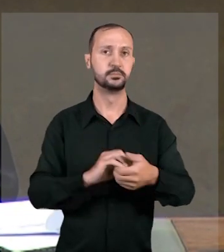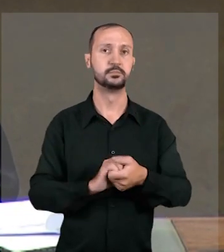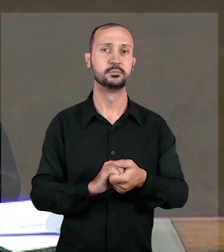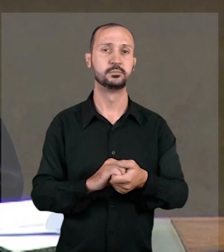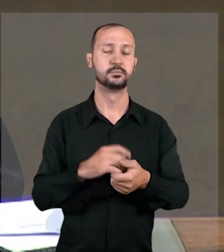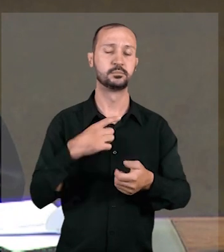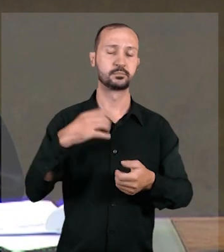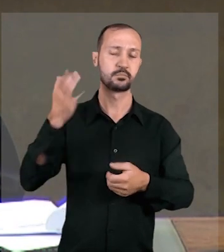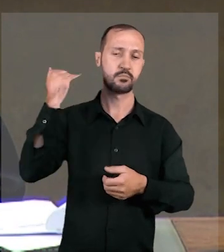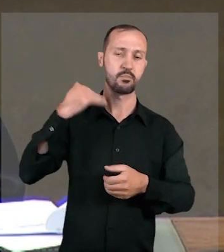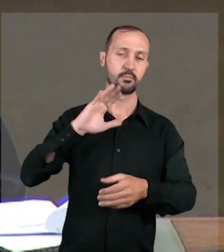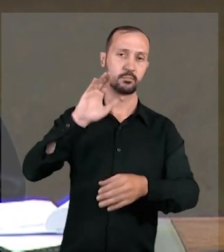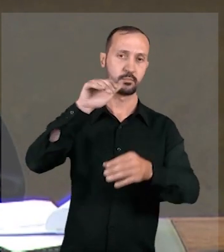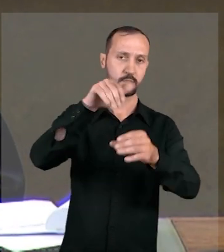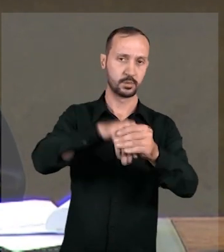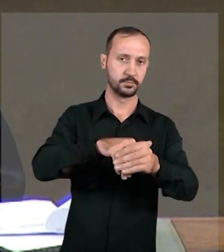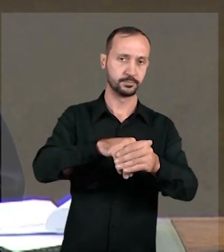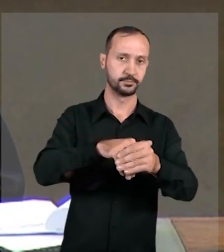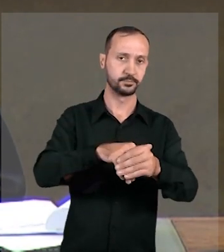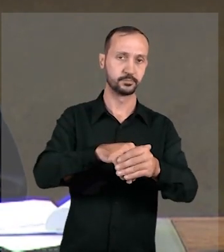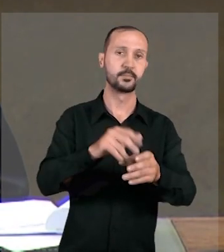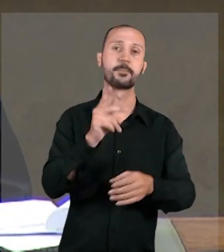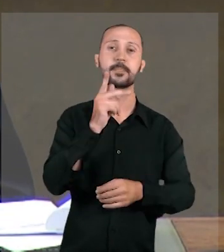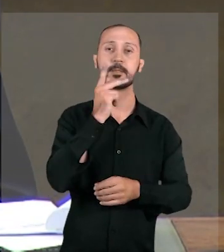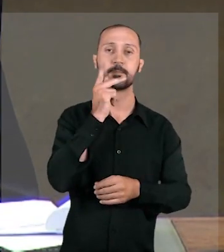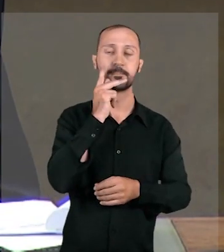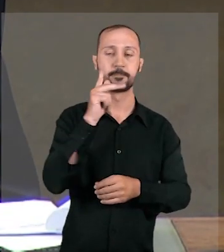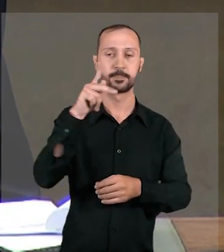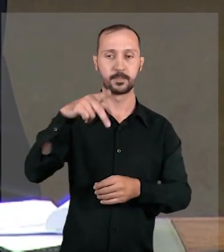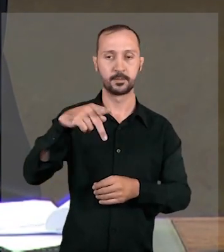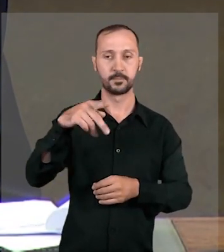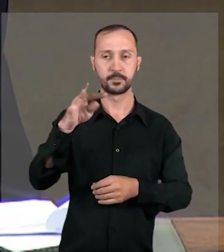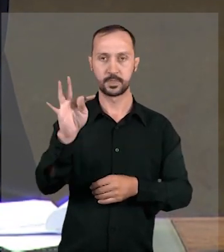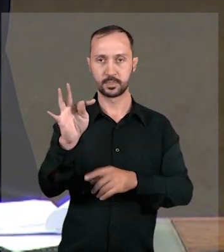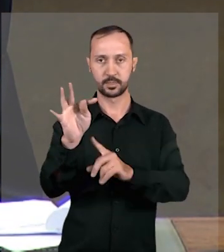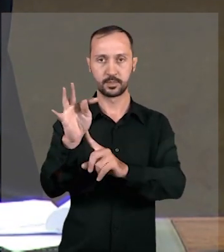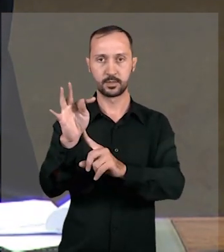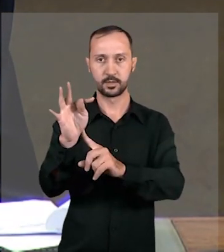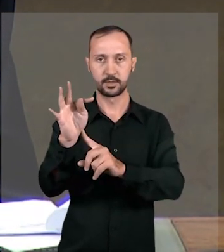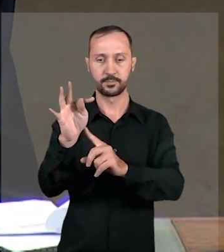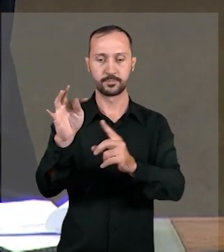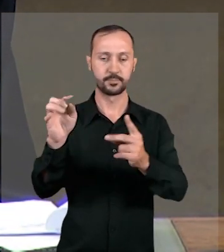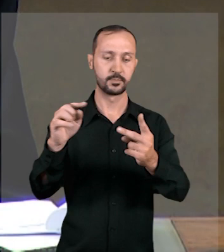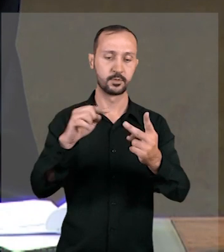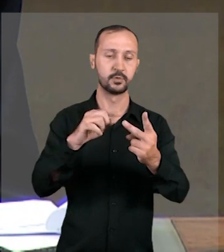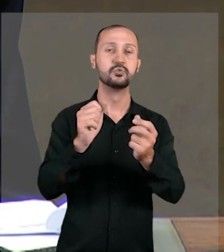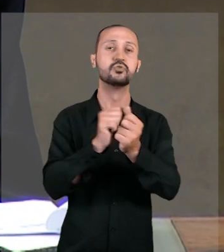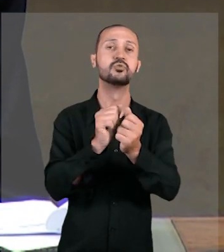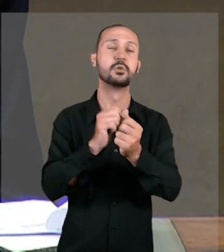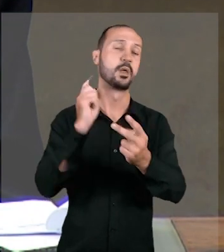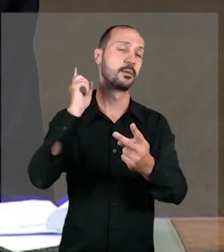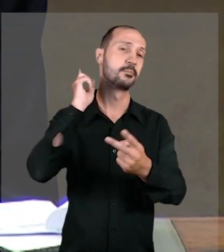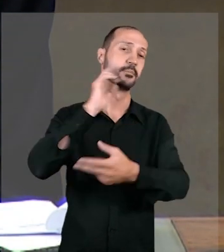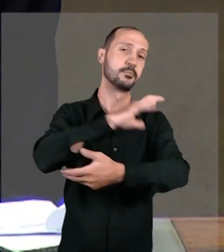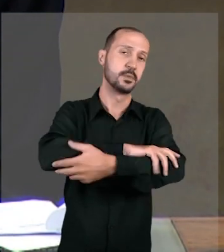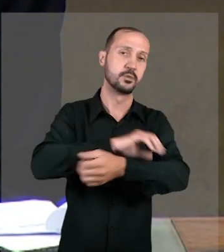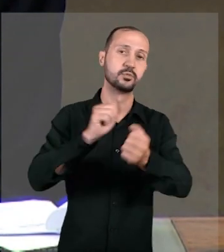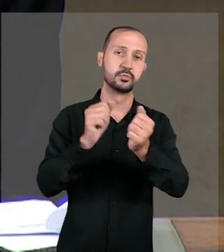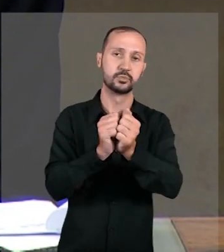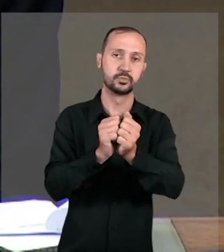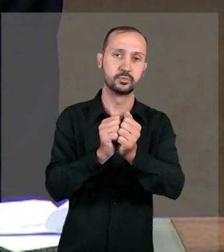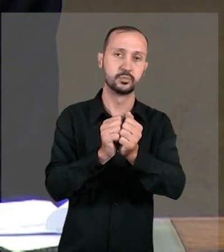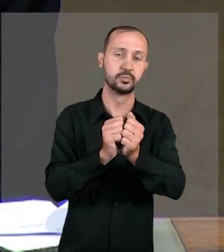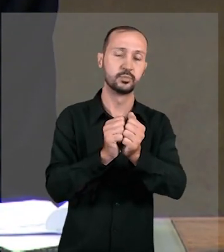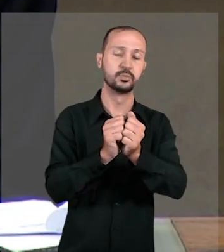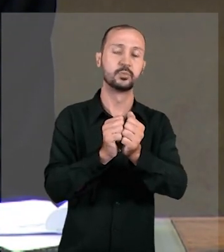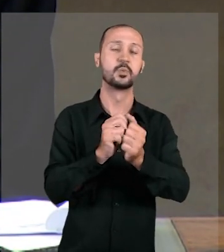Em uma das eleições passadas, o Partido dos Trabalhadores se coligou em Minas Gerais com o Partido Republicano,